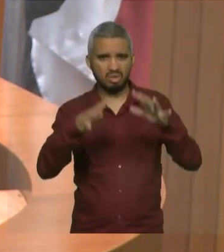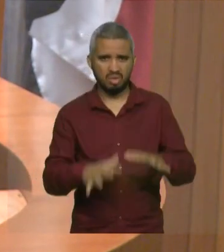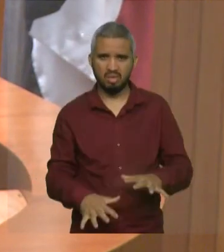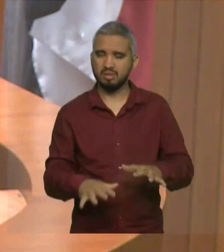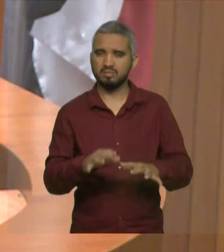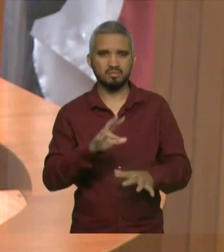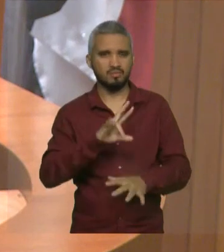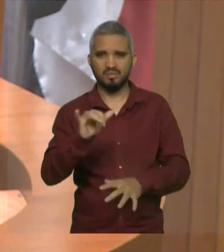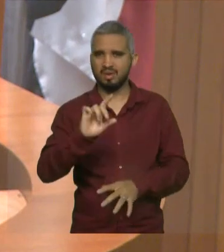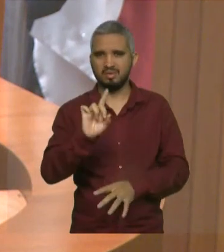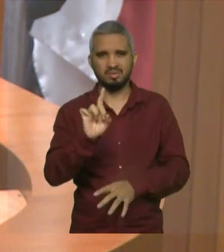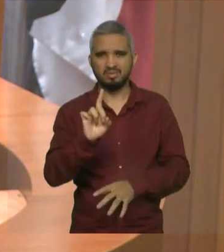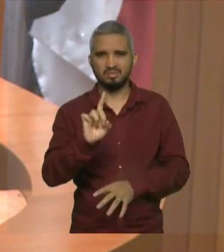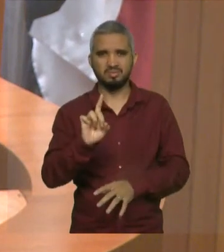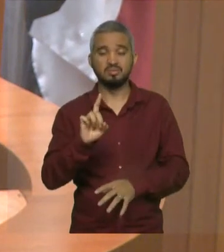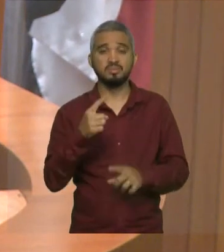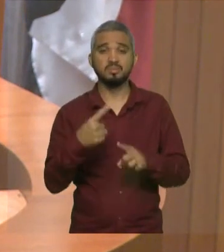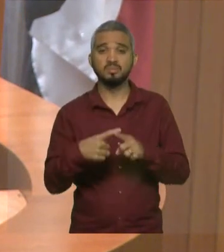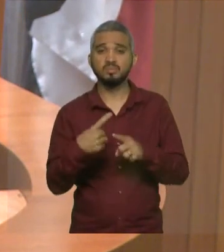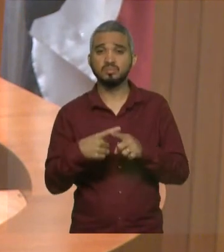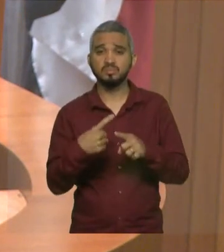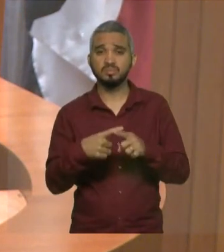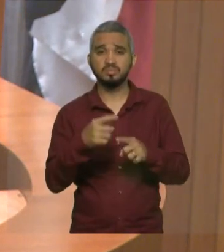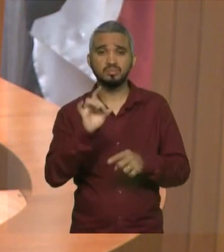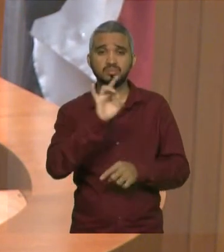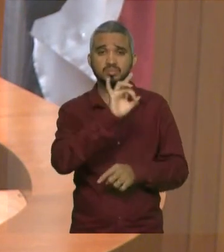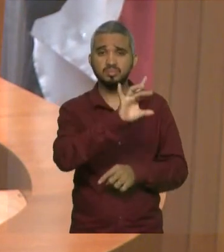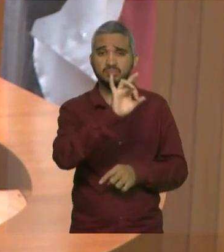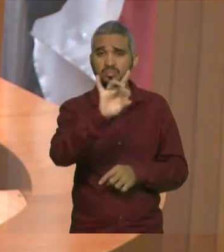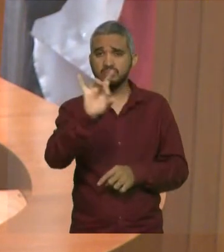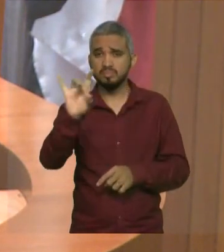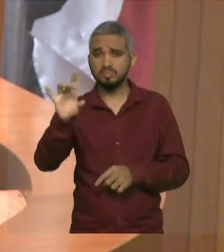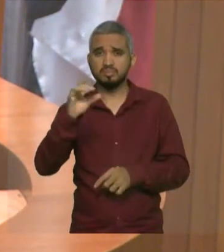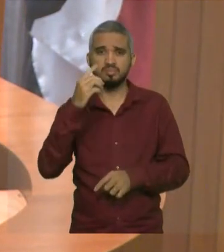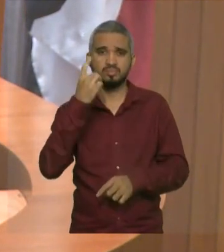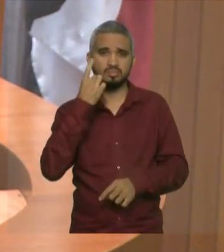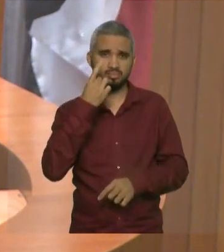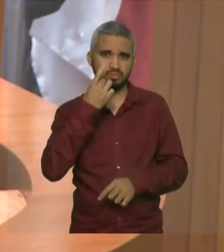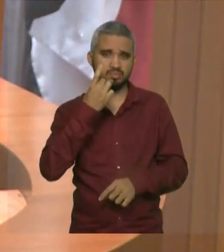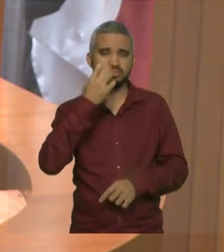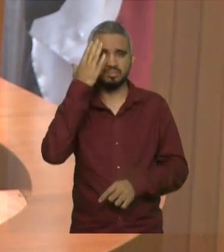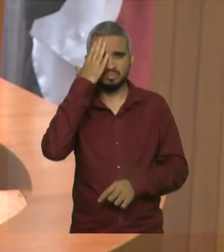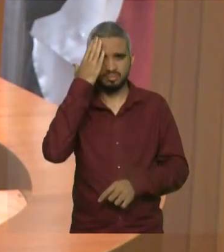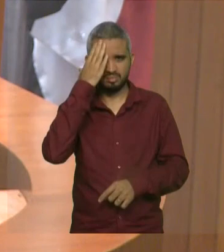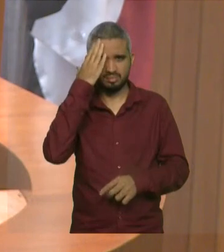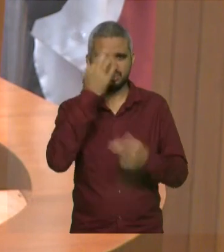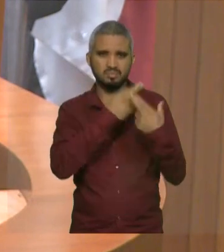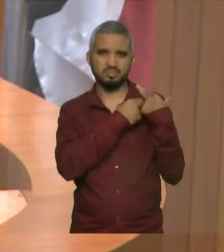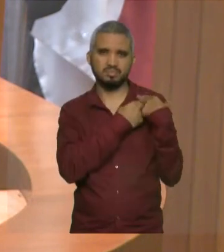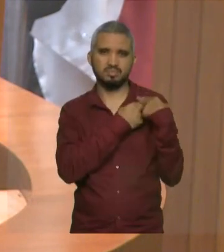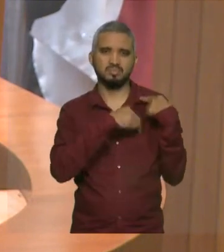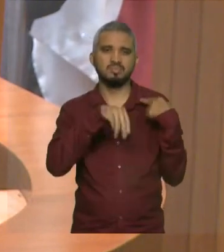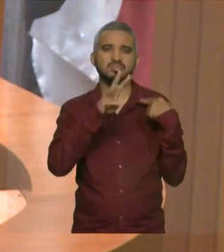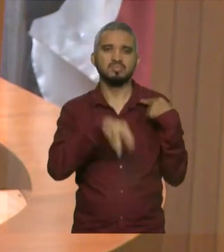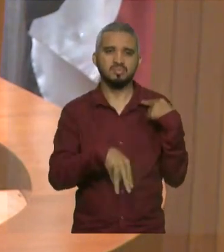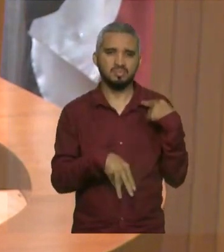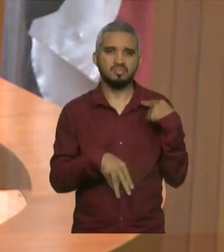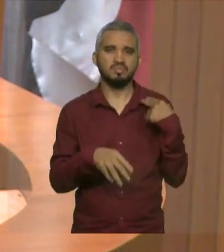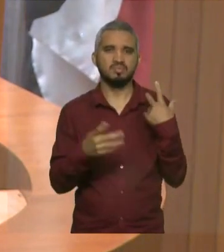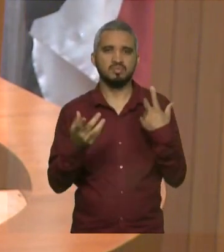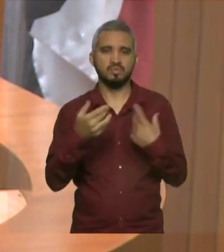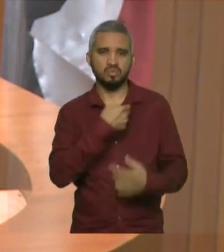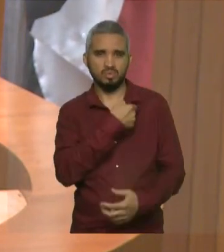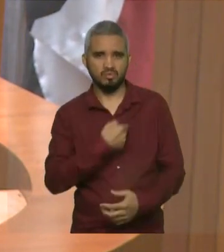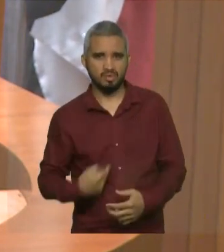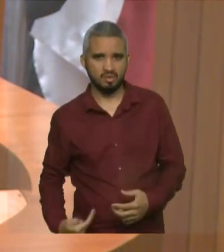deveres, as prerrogativas nossas e do Estado, do governador, dos deputados estaduais,